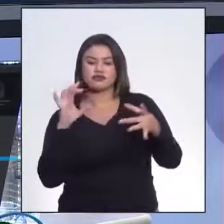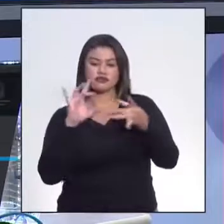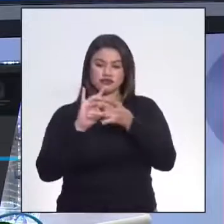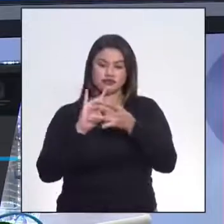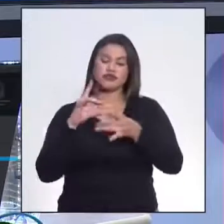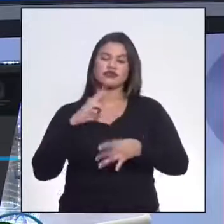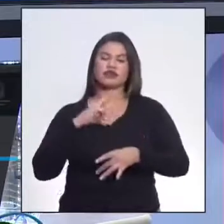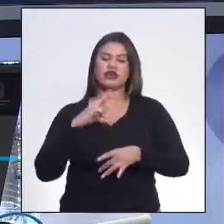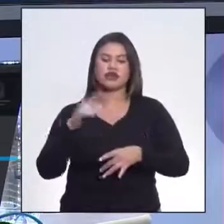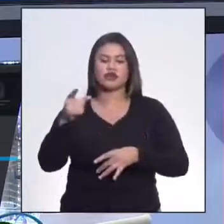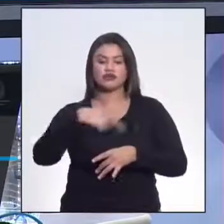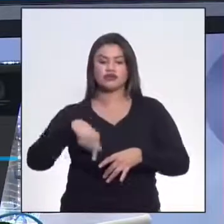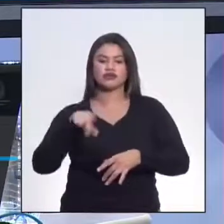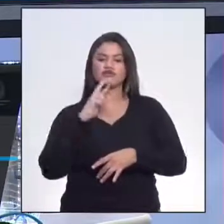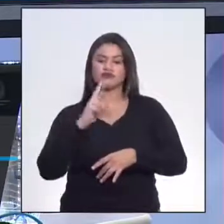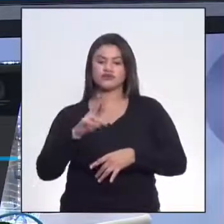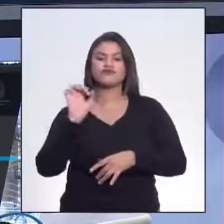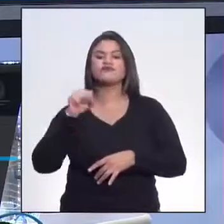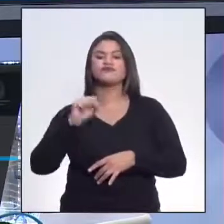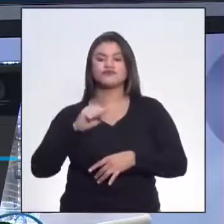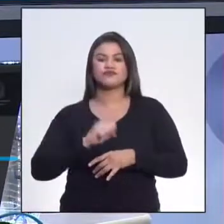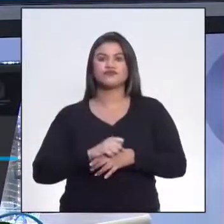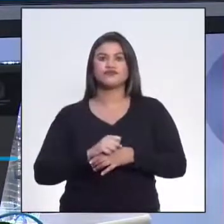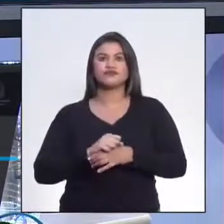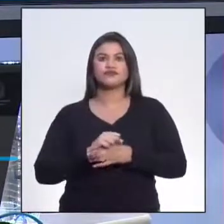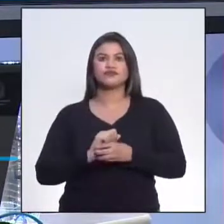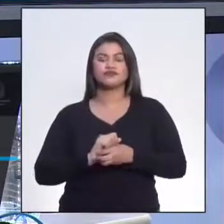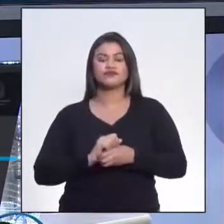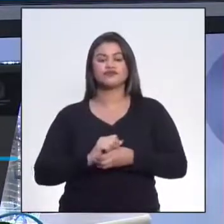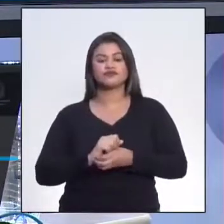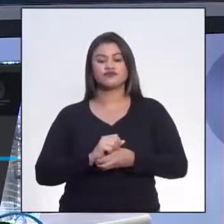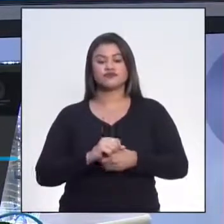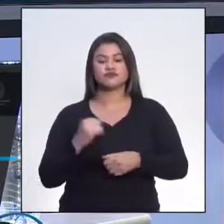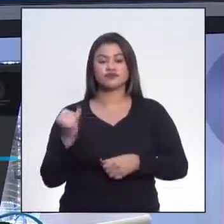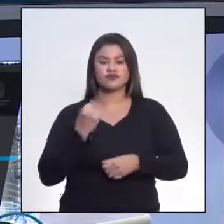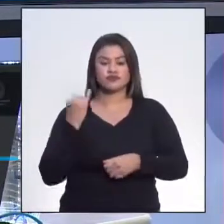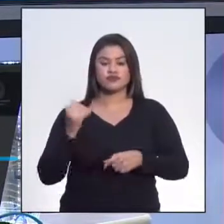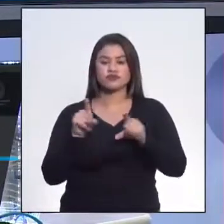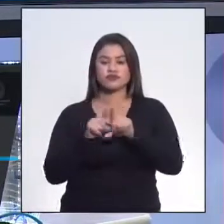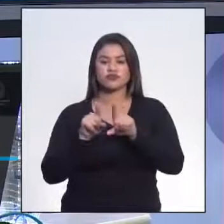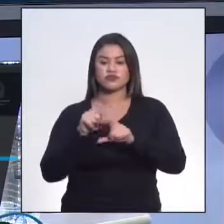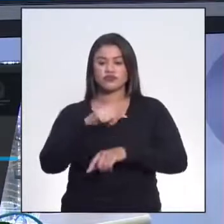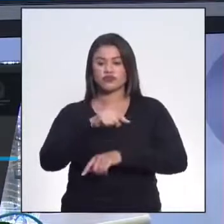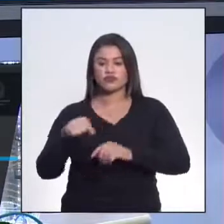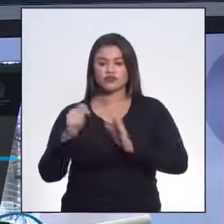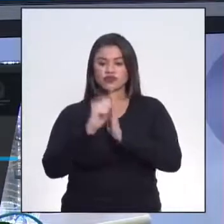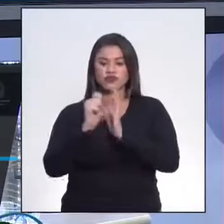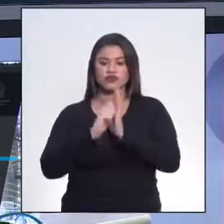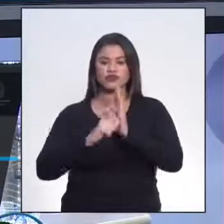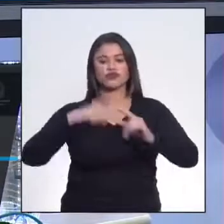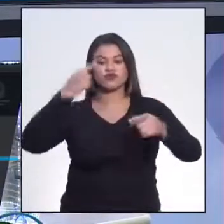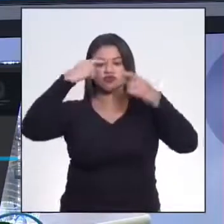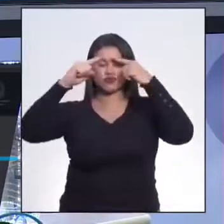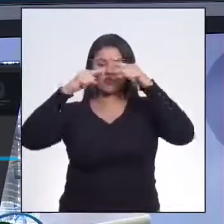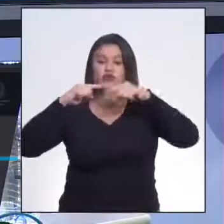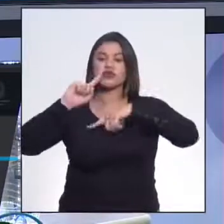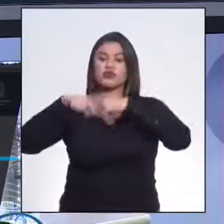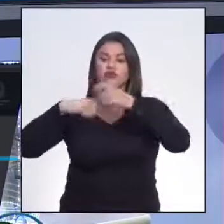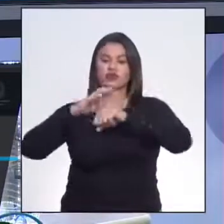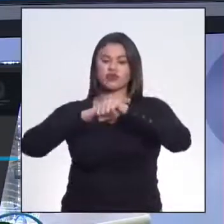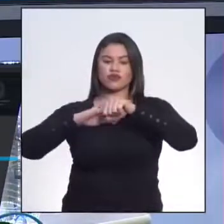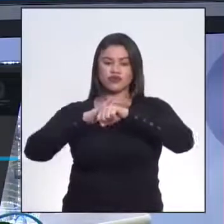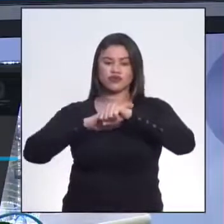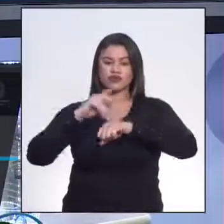alunos colocou aí sim. É importante também, aluno, que vocês registrem as dúvidas, conversem com os professores, né? Esse momento é